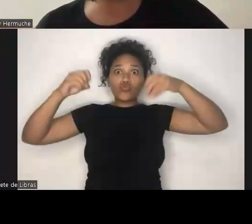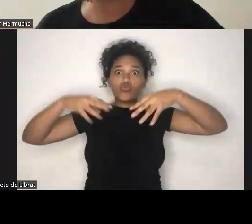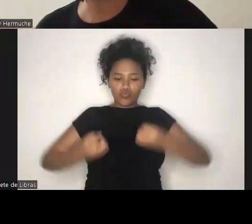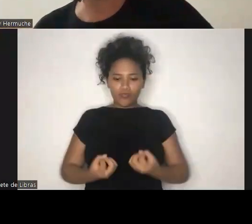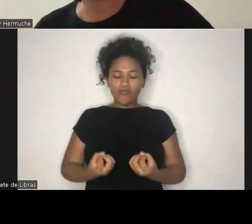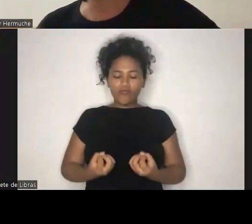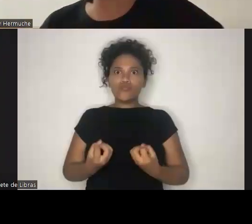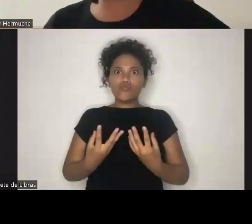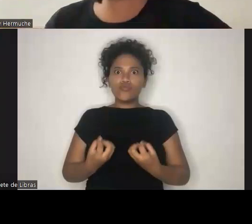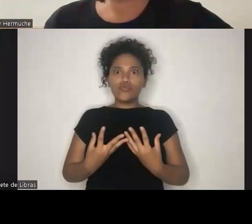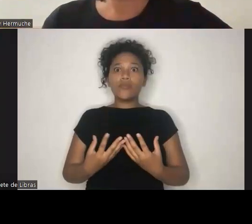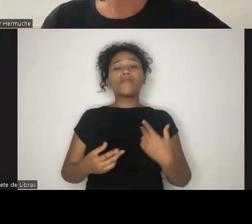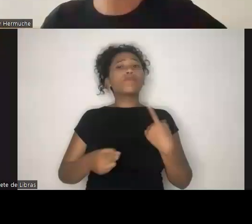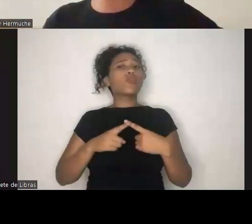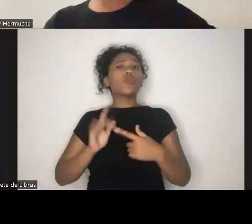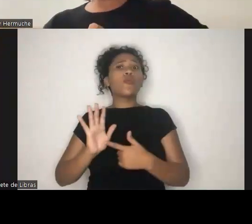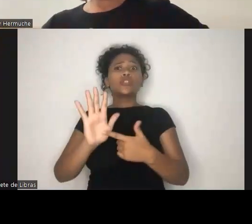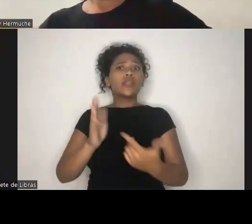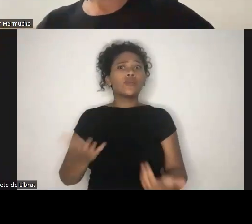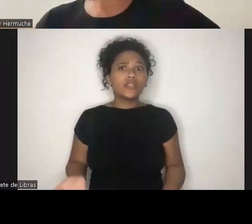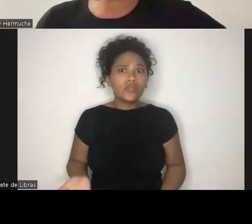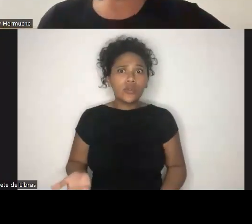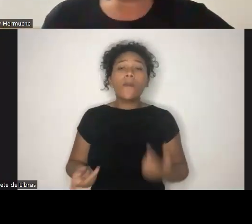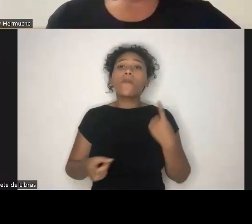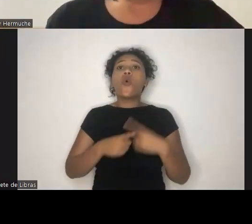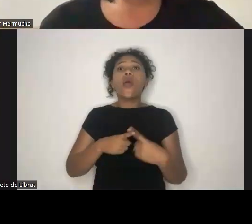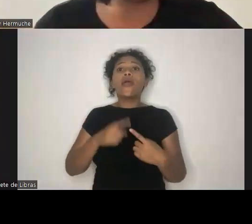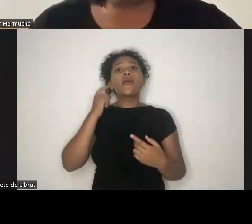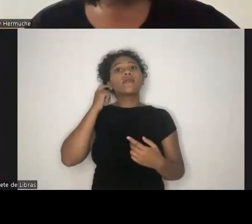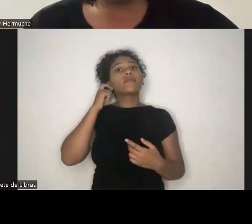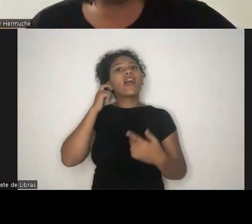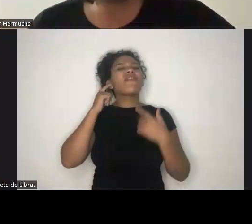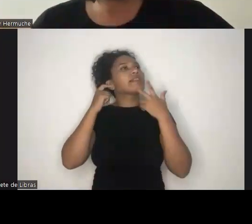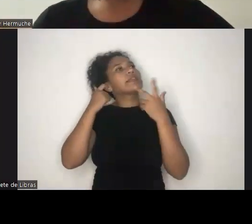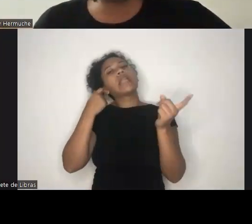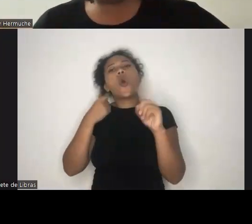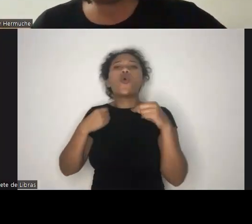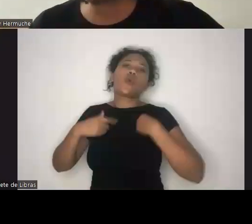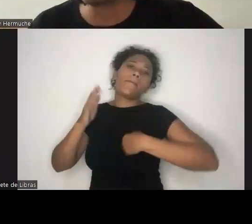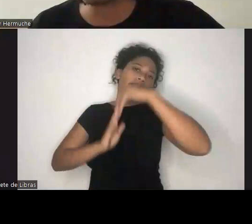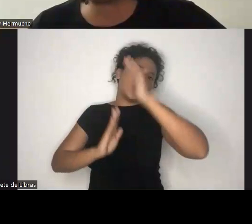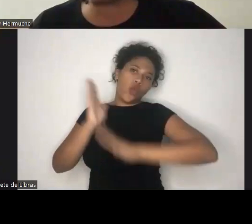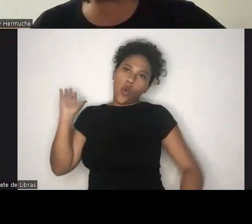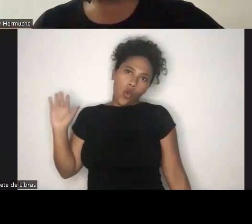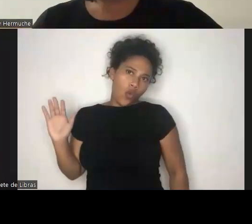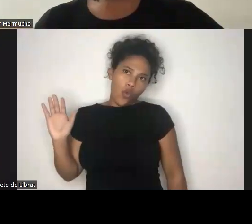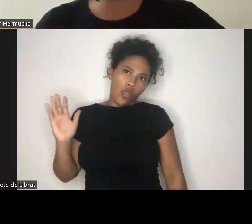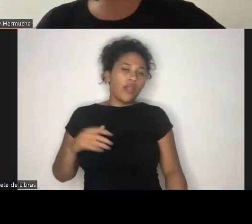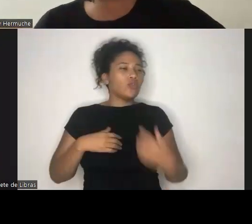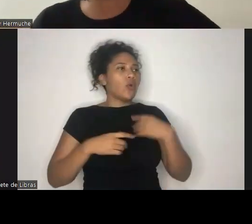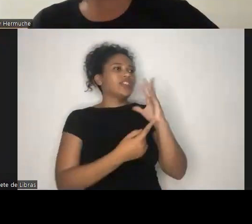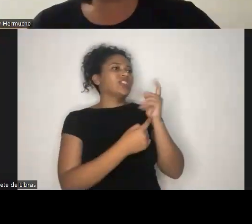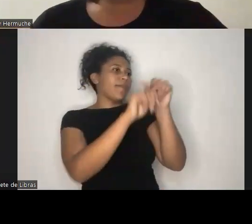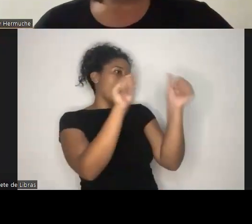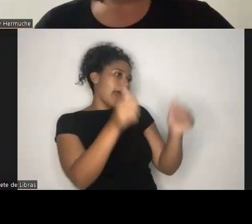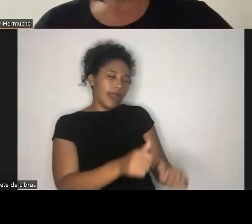por que que eu tô mostrando ele para vocês porque aí fala assim não sou pintor só artista plástico eu